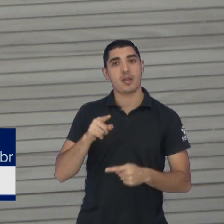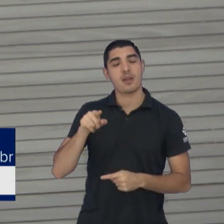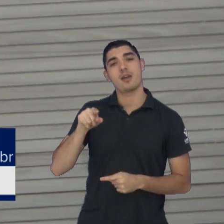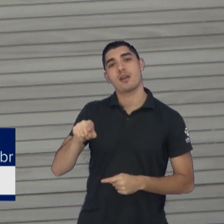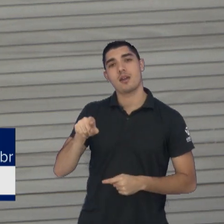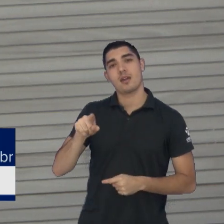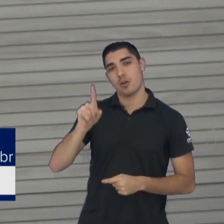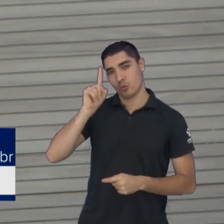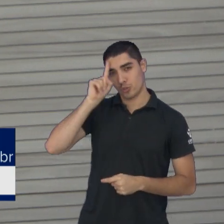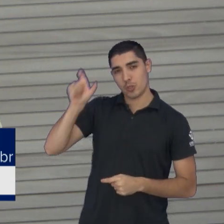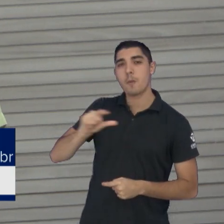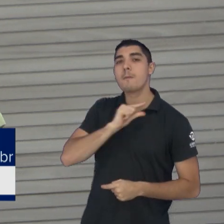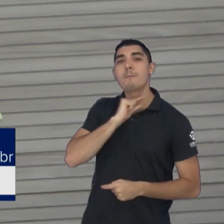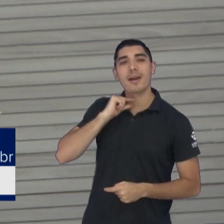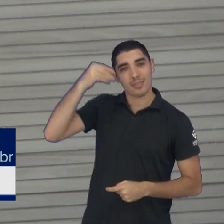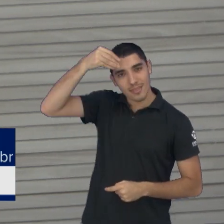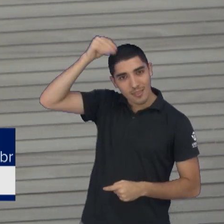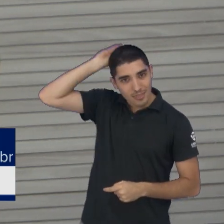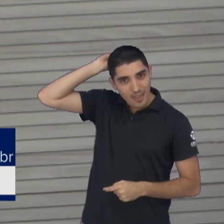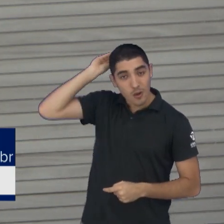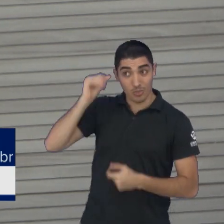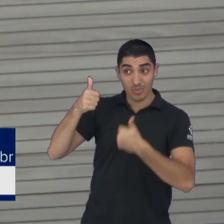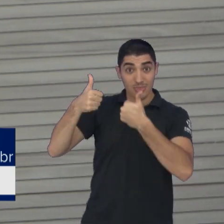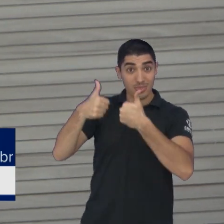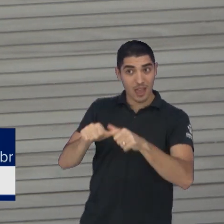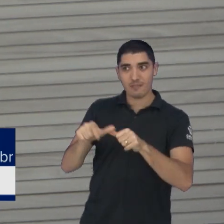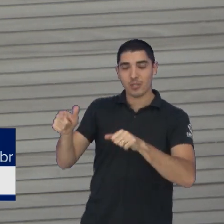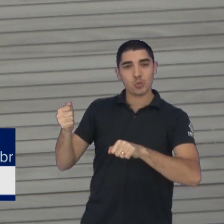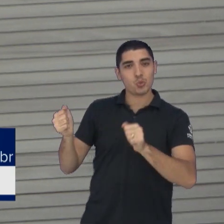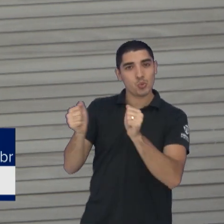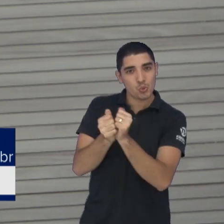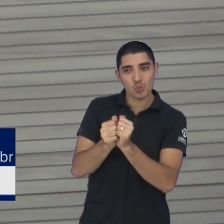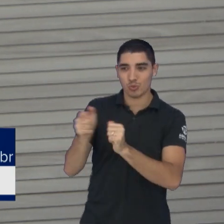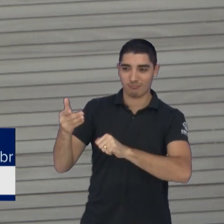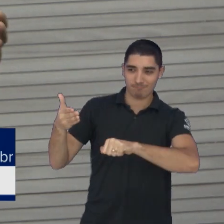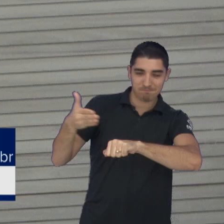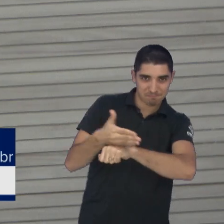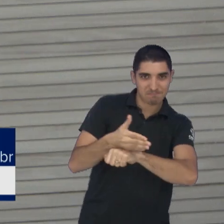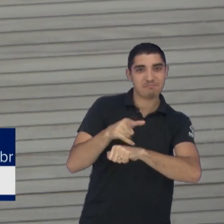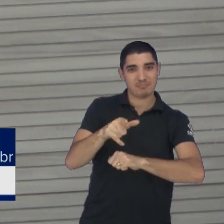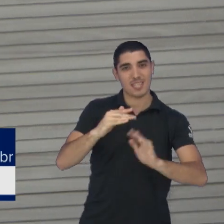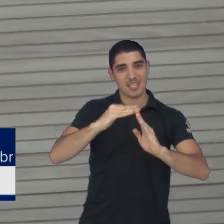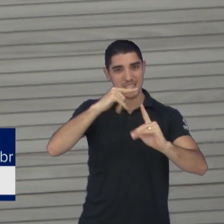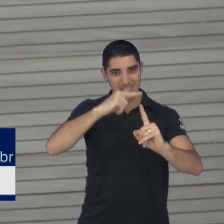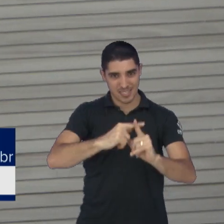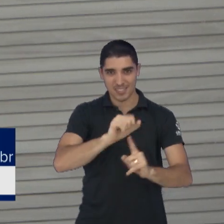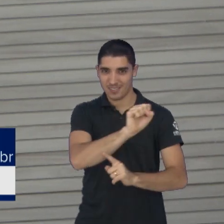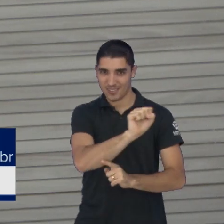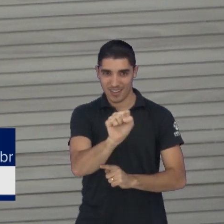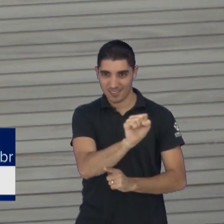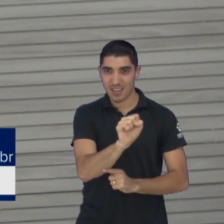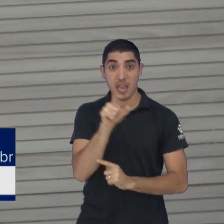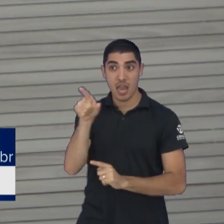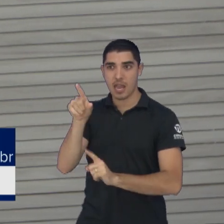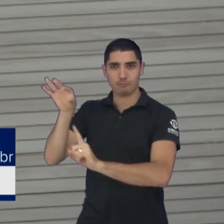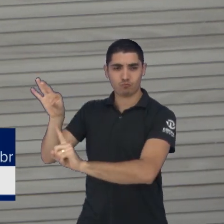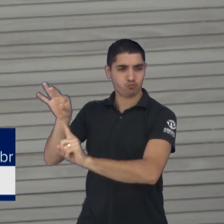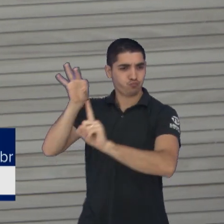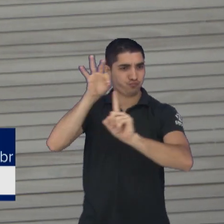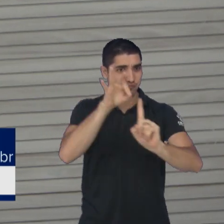que o padre Rinaldo, quando estava na nossa paróquia, que foi transferido para a nossa comunidade,